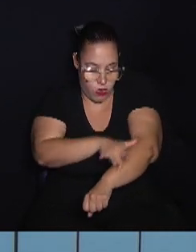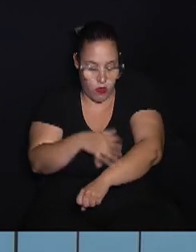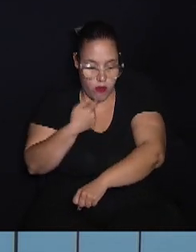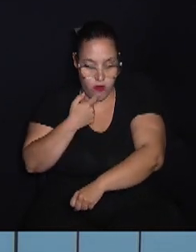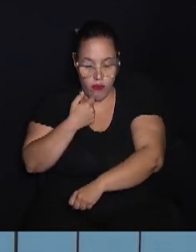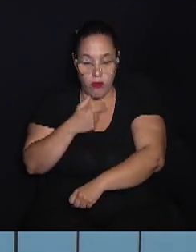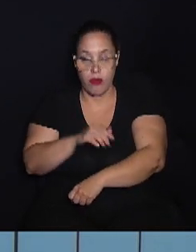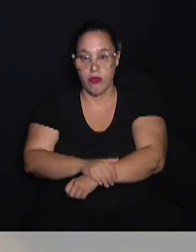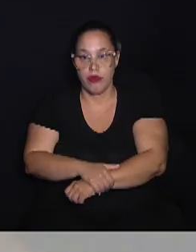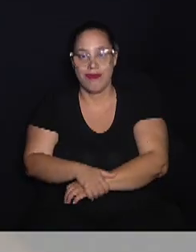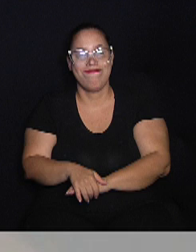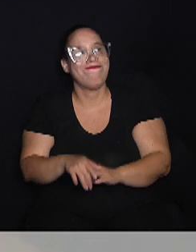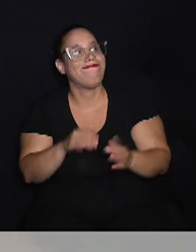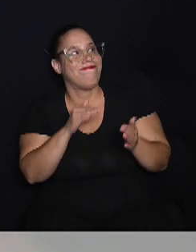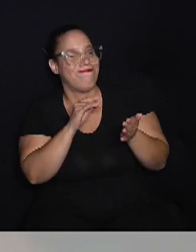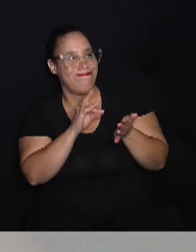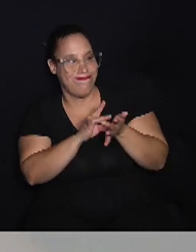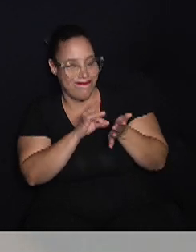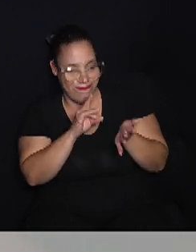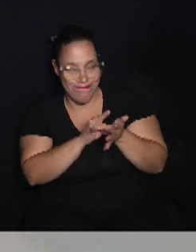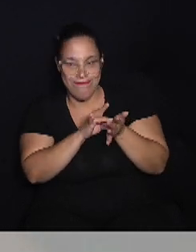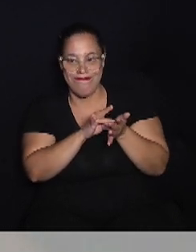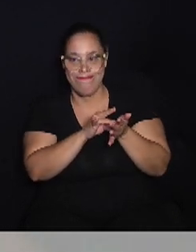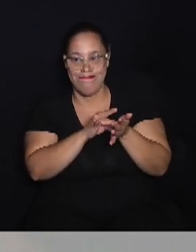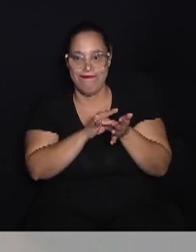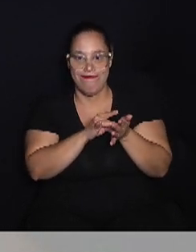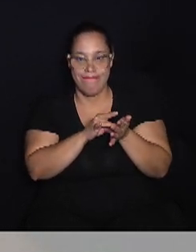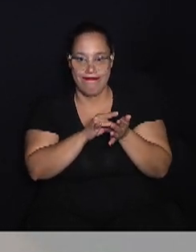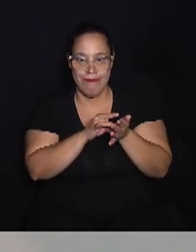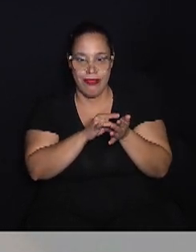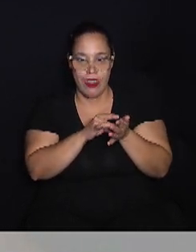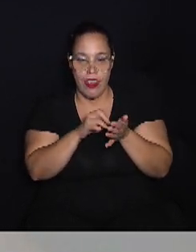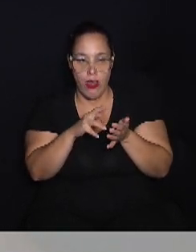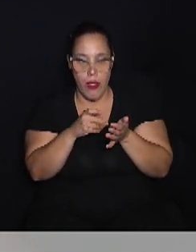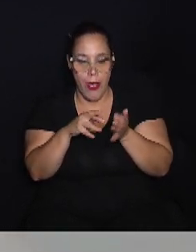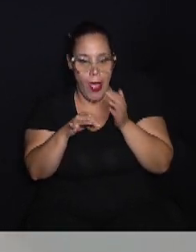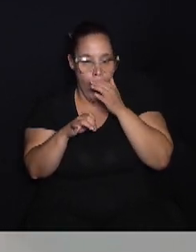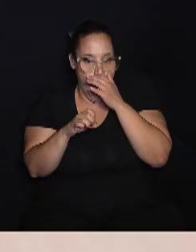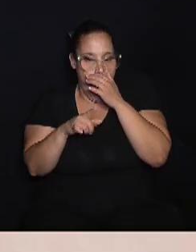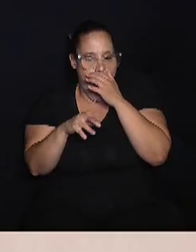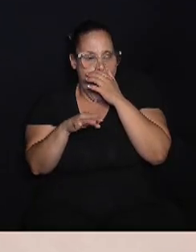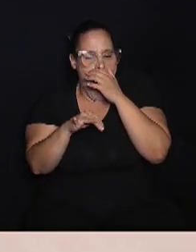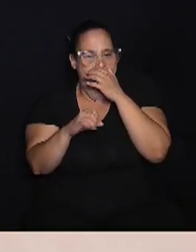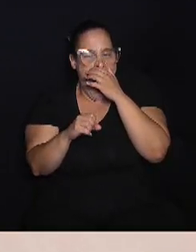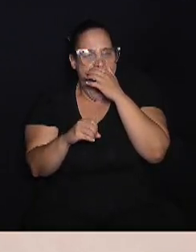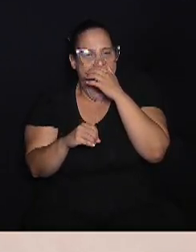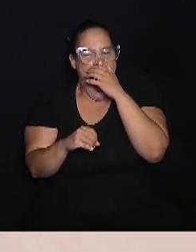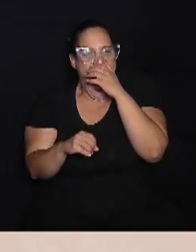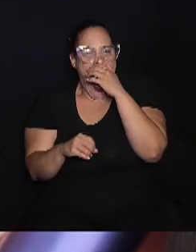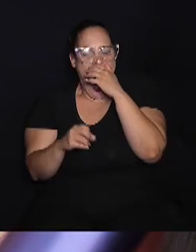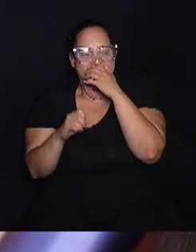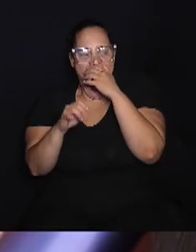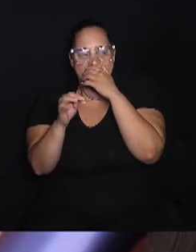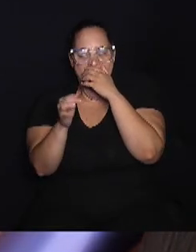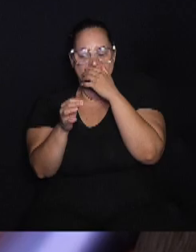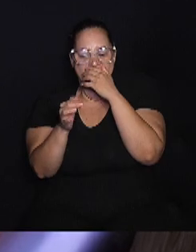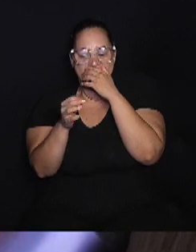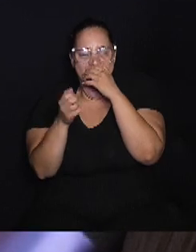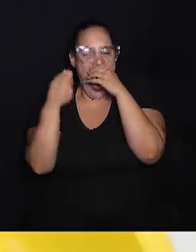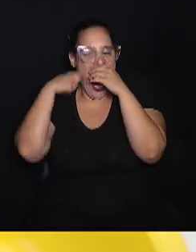isso exatamente na verdade esses desreguladores endócrinos eles podem estar presentes em esmalte